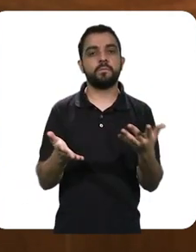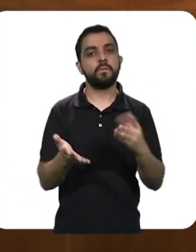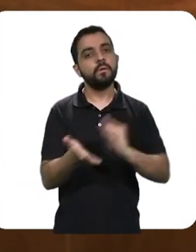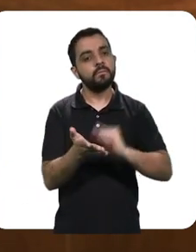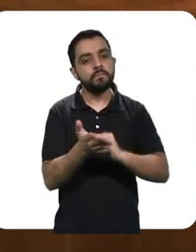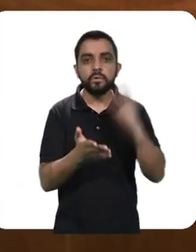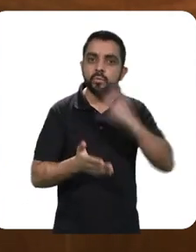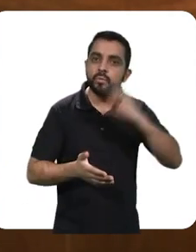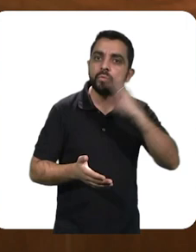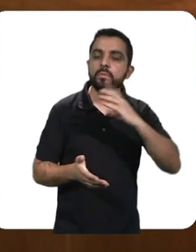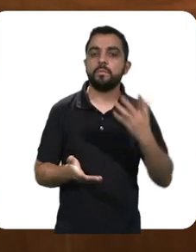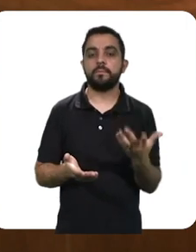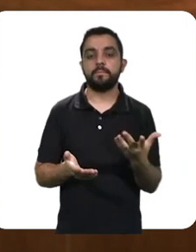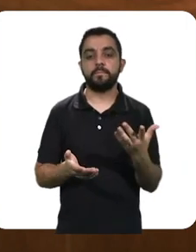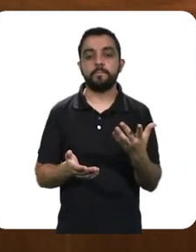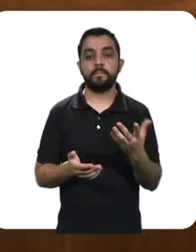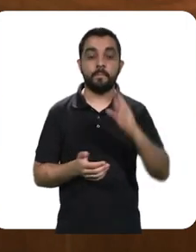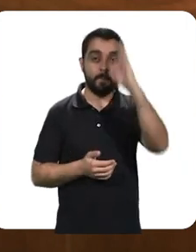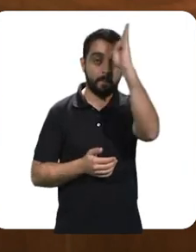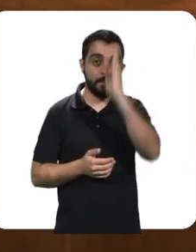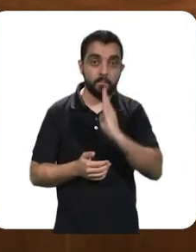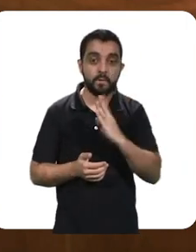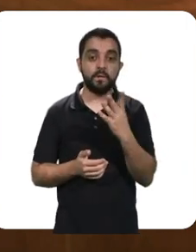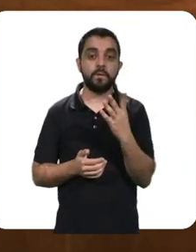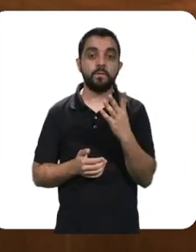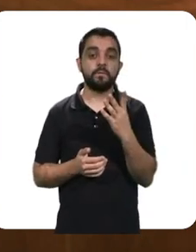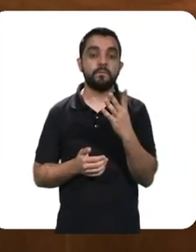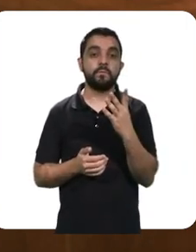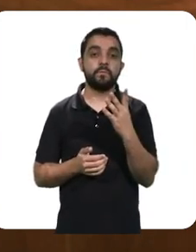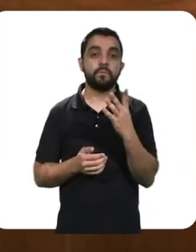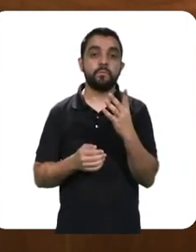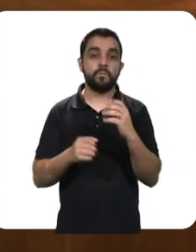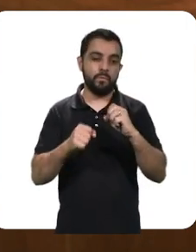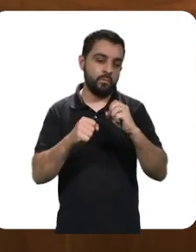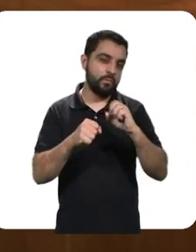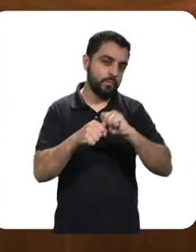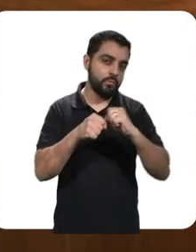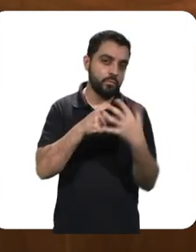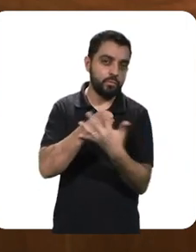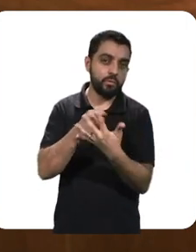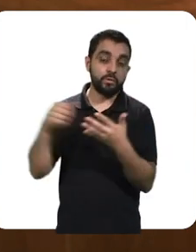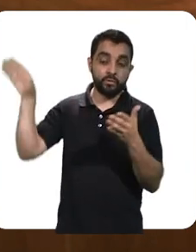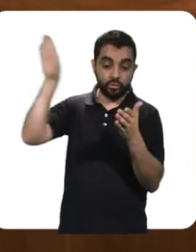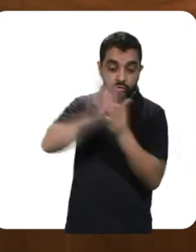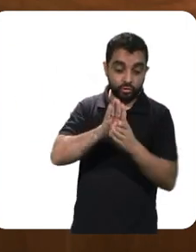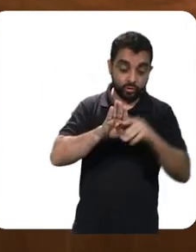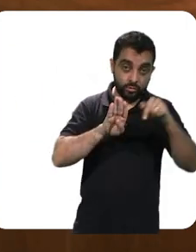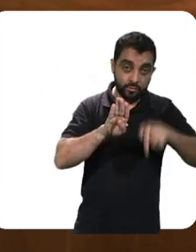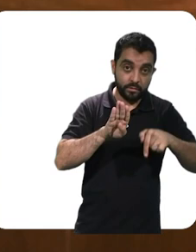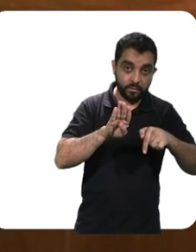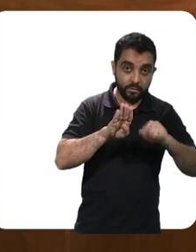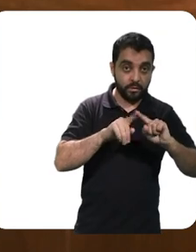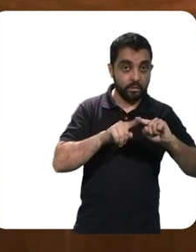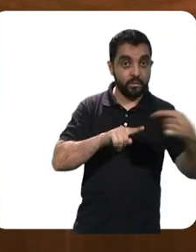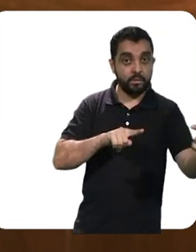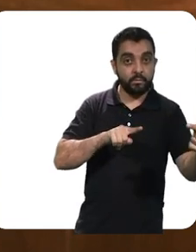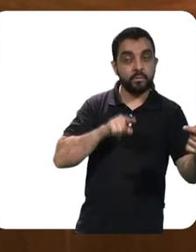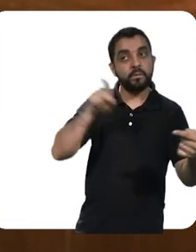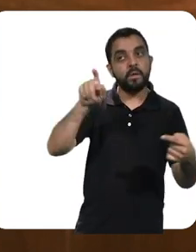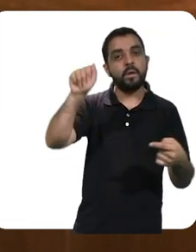Então, entendendo que o Brasil recebeu, né, o vírus muito depois de Ásia e Europa,